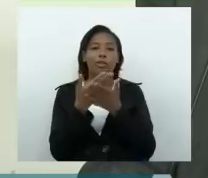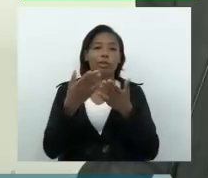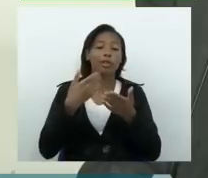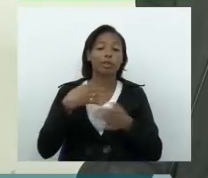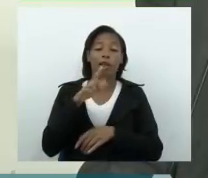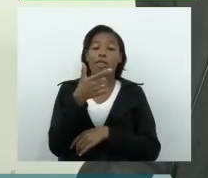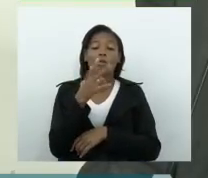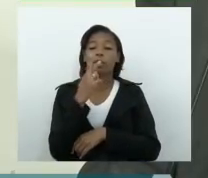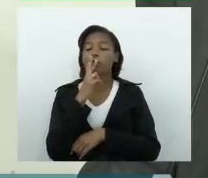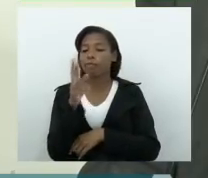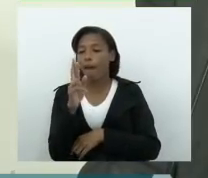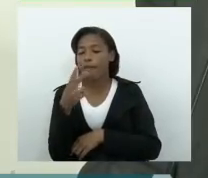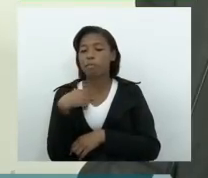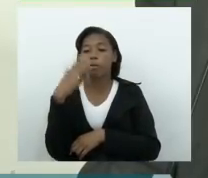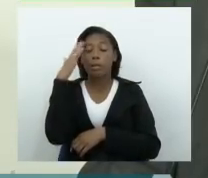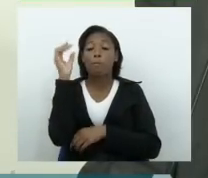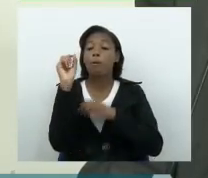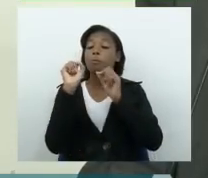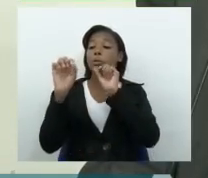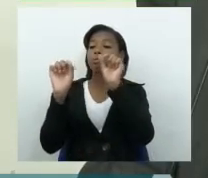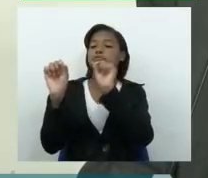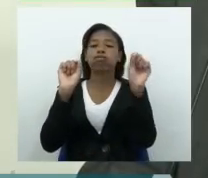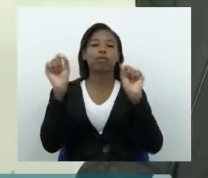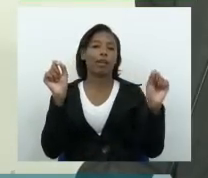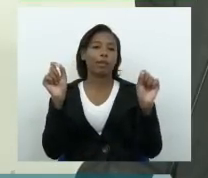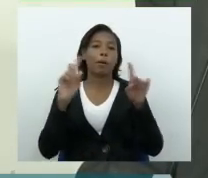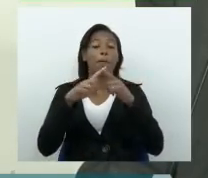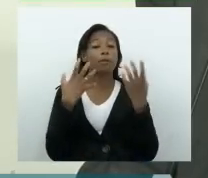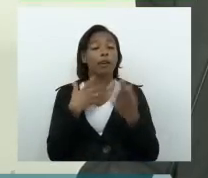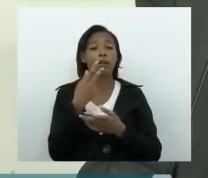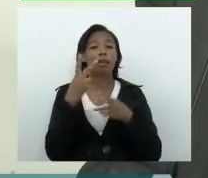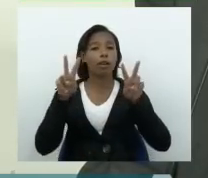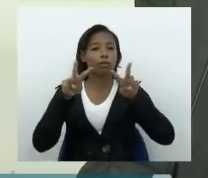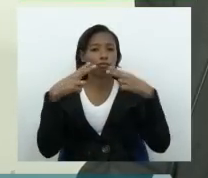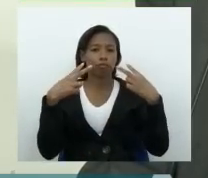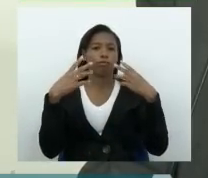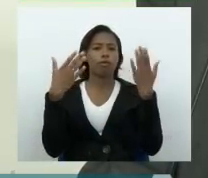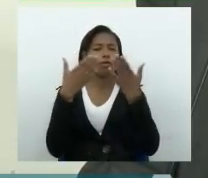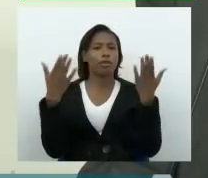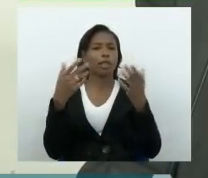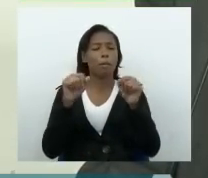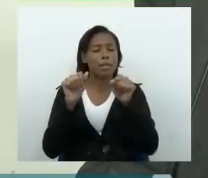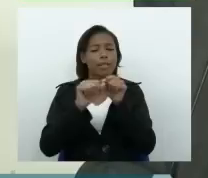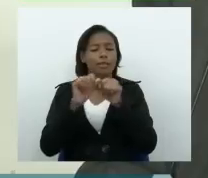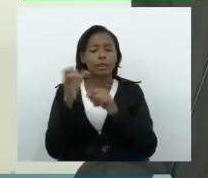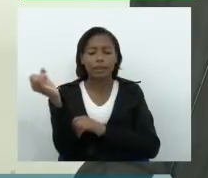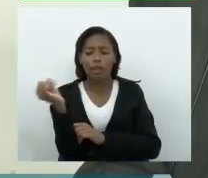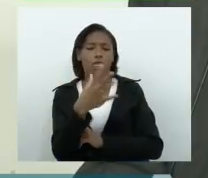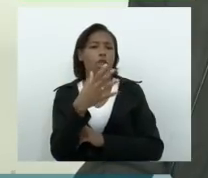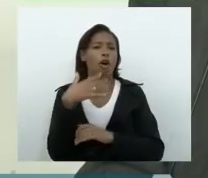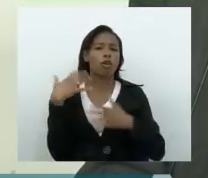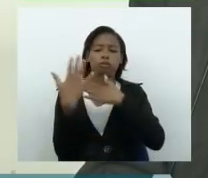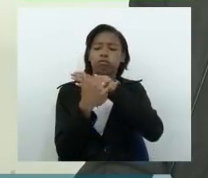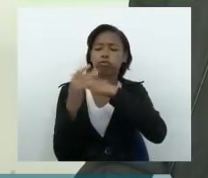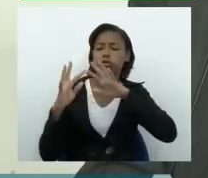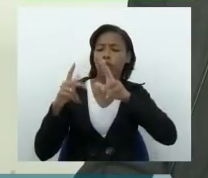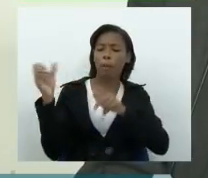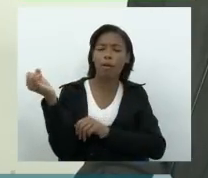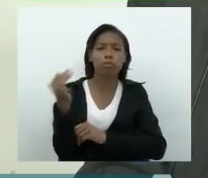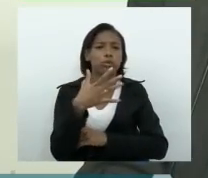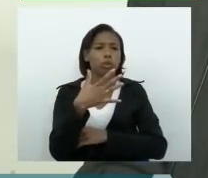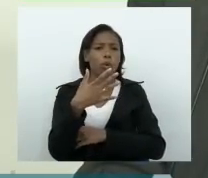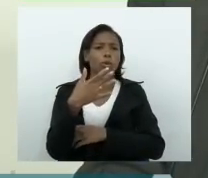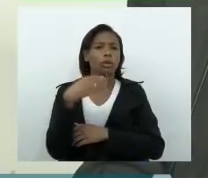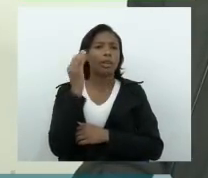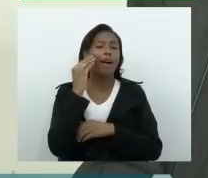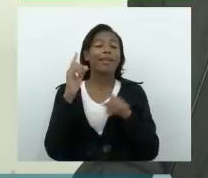sem essa noção do que eles pensam. Porém, quero falar com você, é hora de renovar, é hora de chamar o novo, o